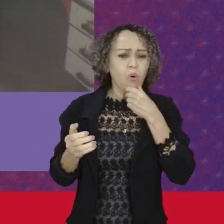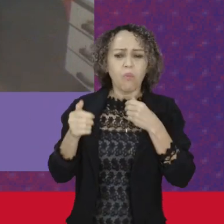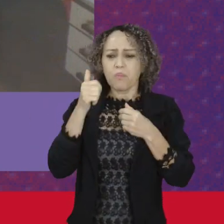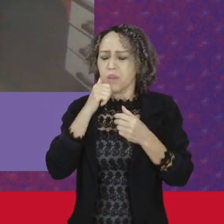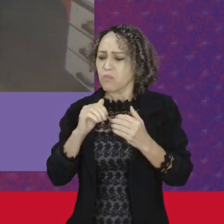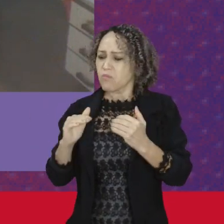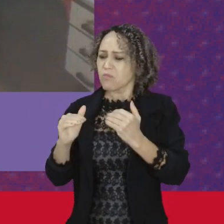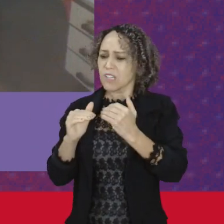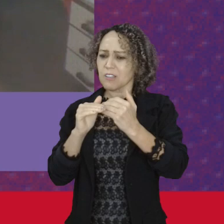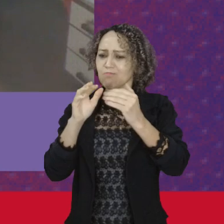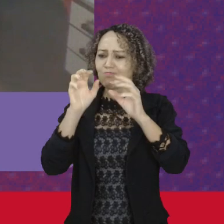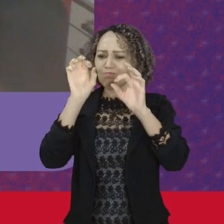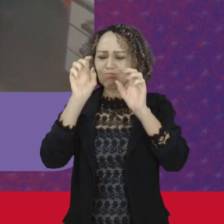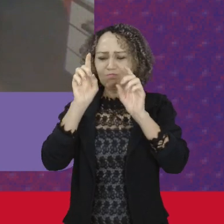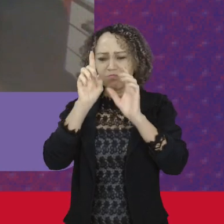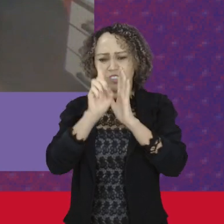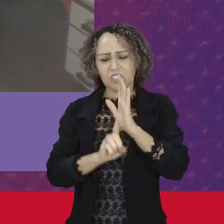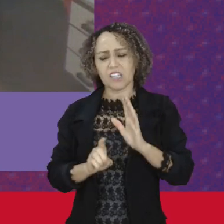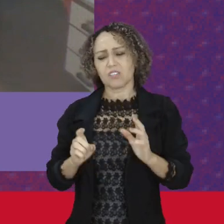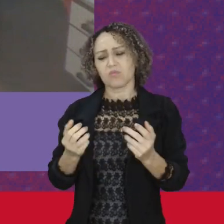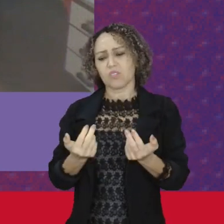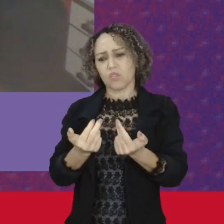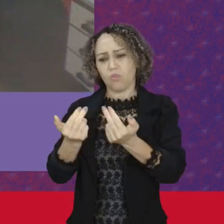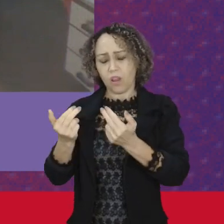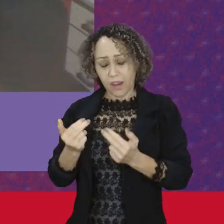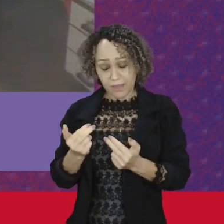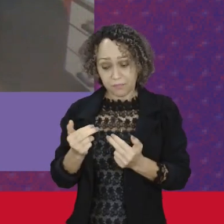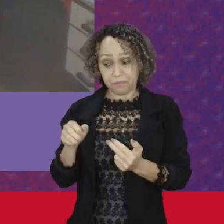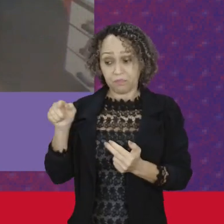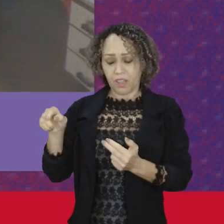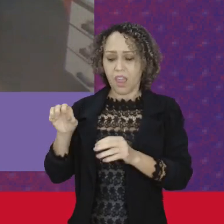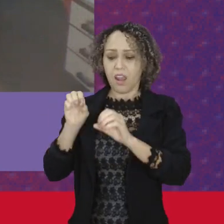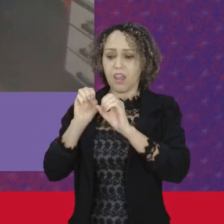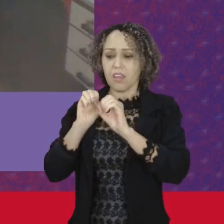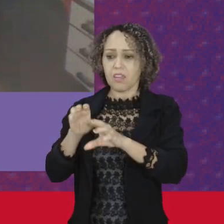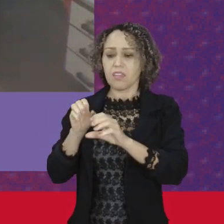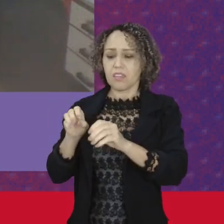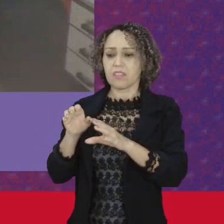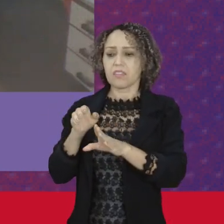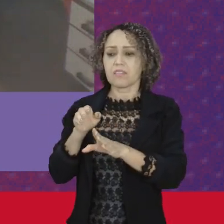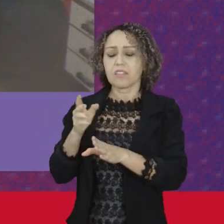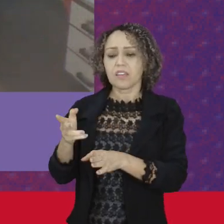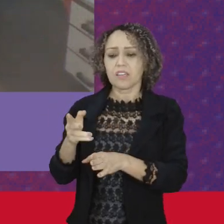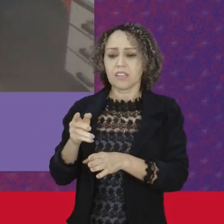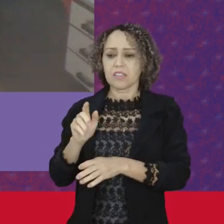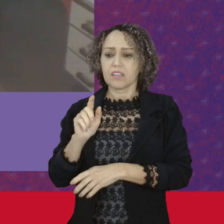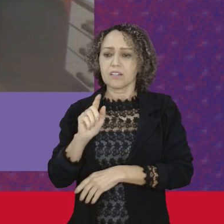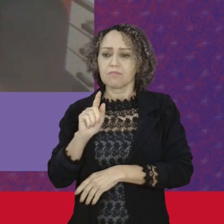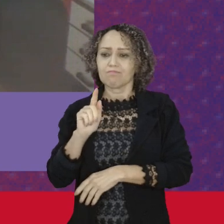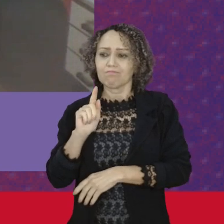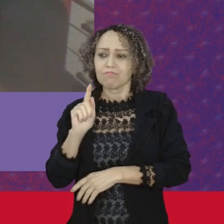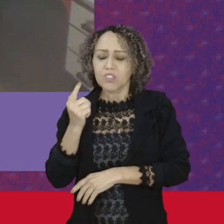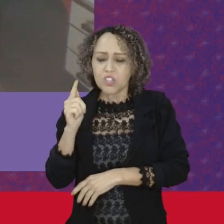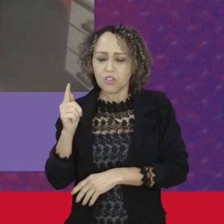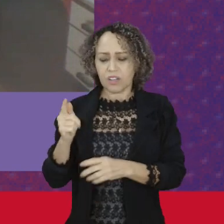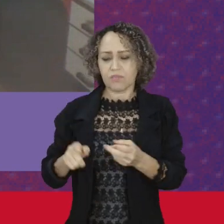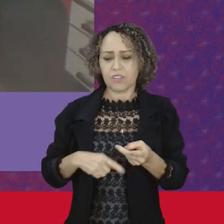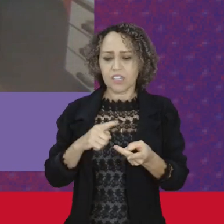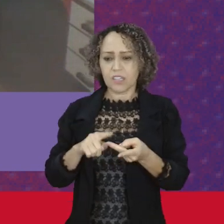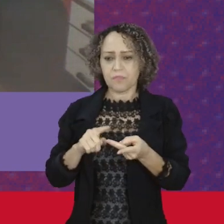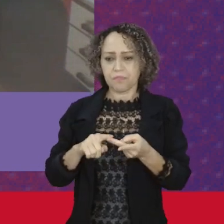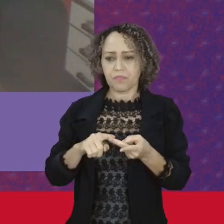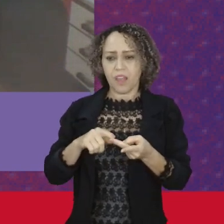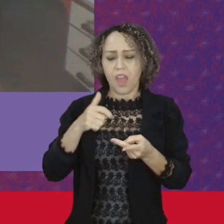porque ela vai dar aula de geografia, ela vai trazer idiomas, as mulheres têm que aprender idiomas, tem que Claro, como é